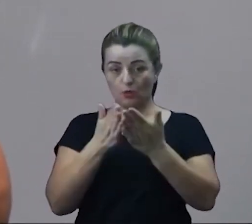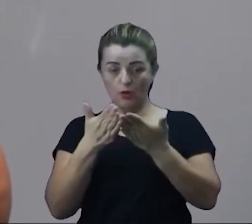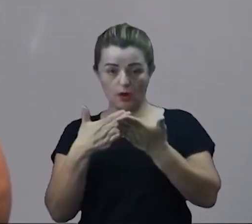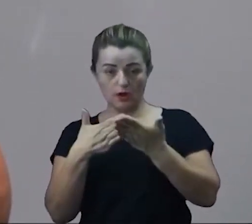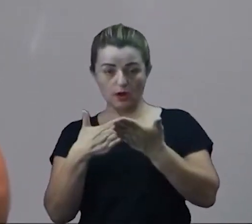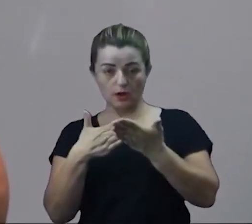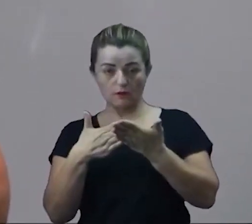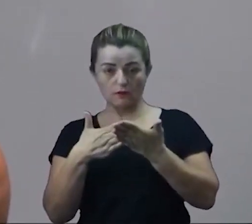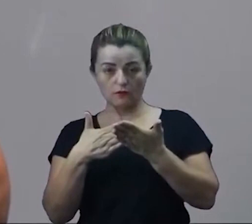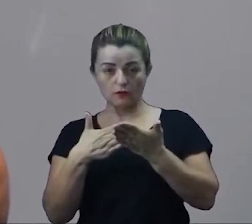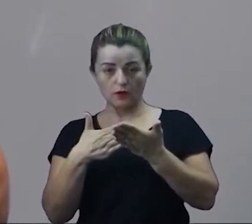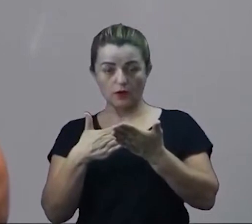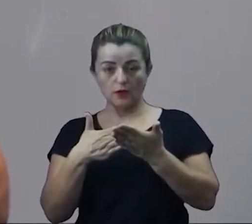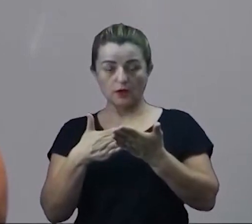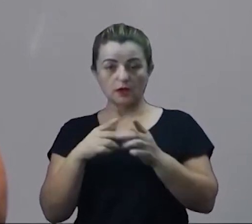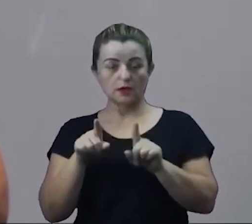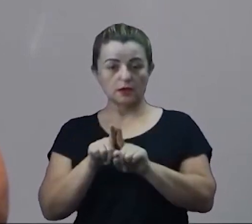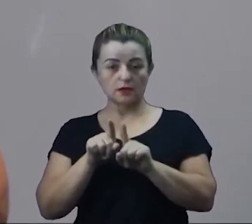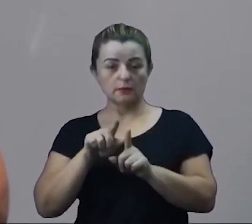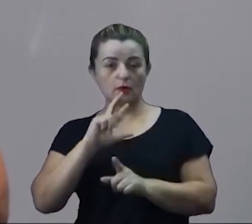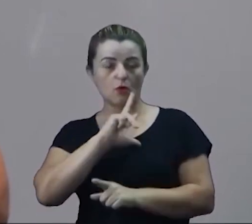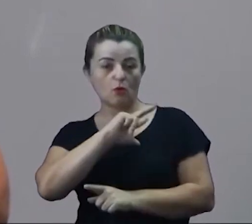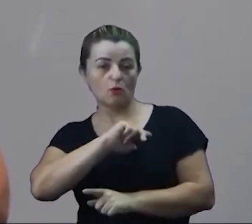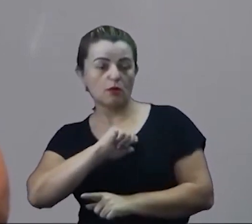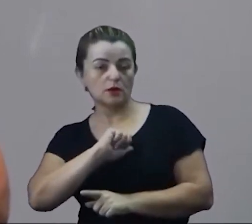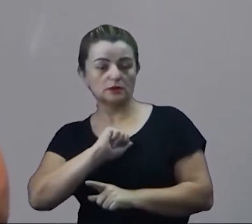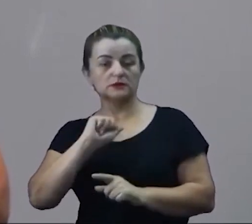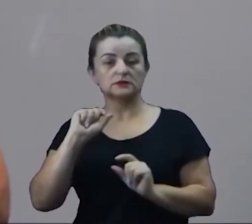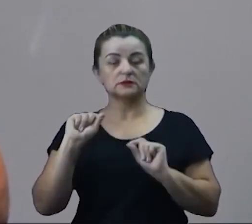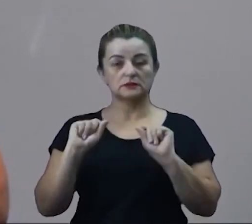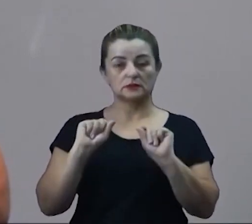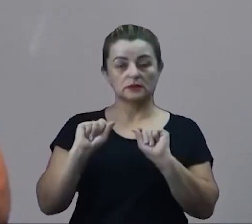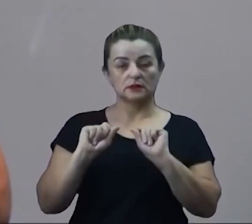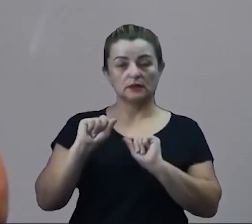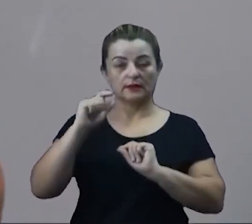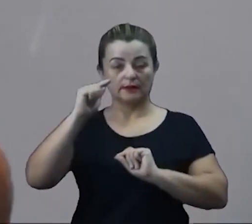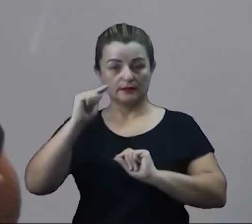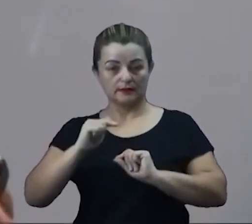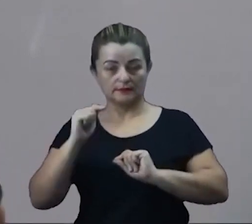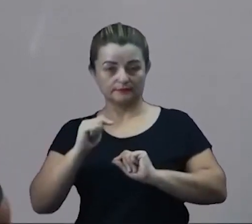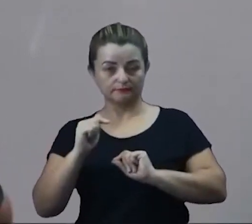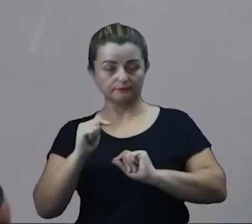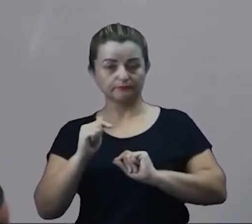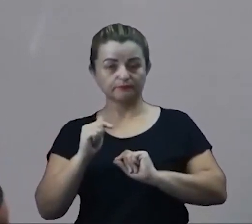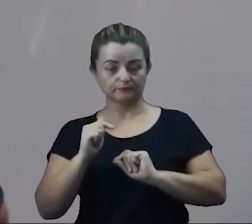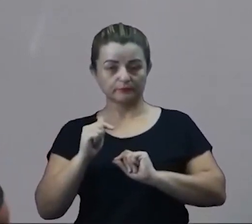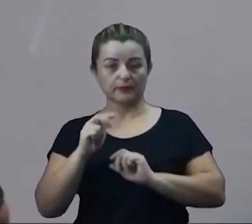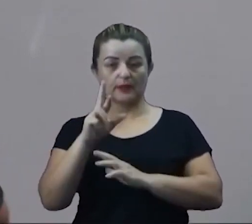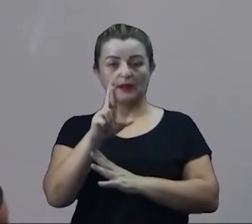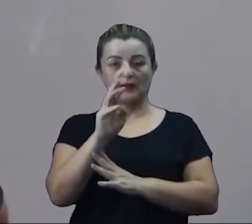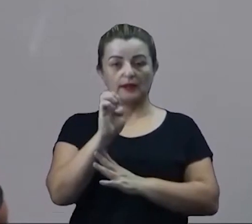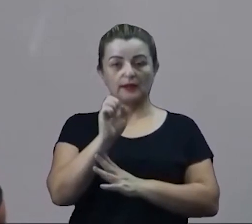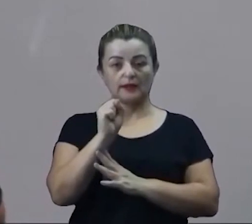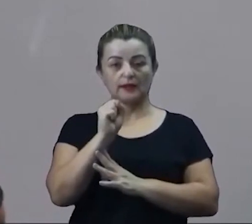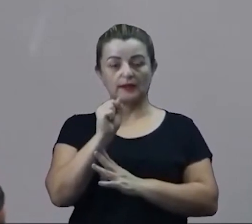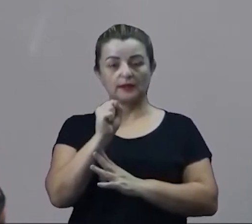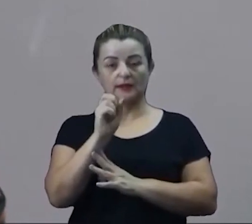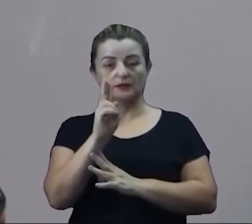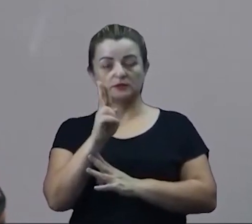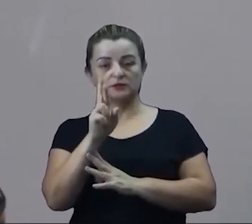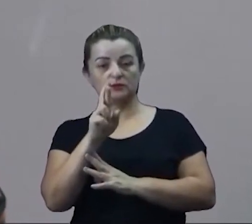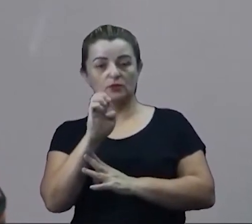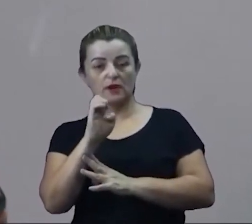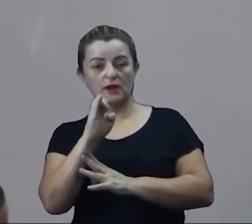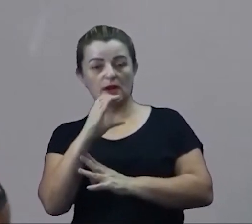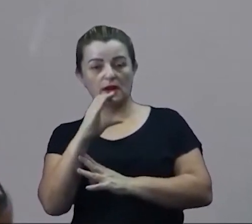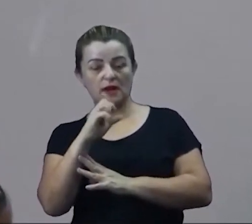romance, na verdade, porque ele já escrevia outros estilos de texto, então o primeiro romance foi Ressurreição, tá? E vamos à